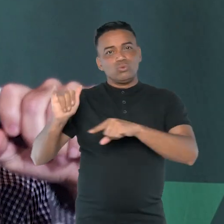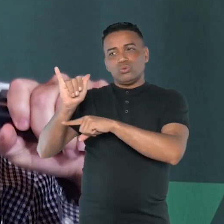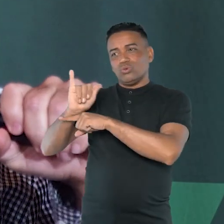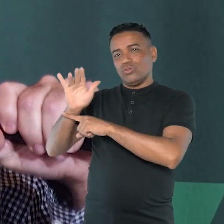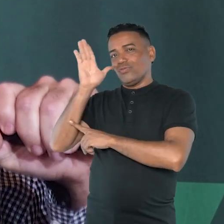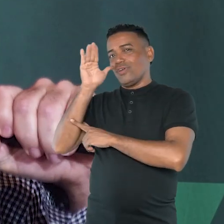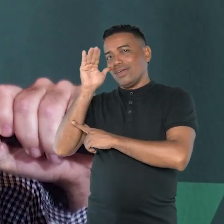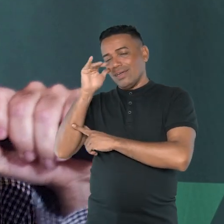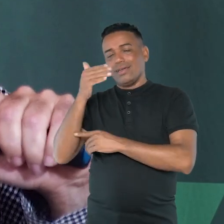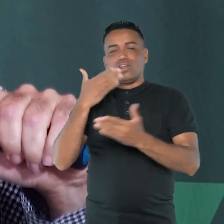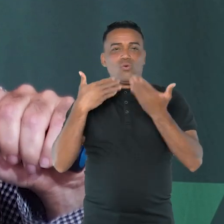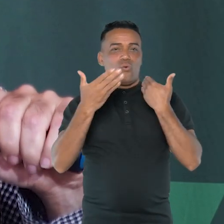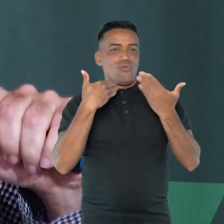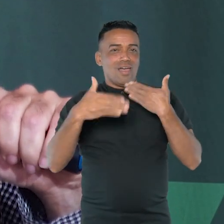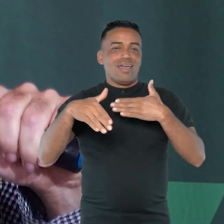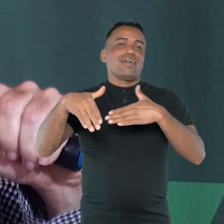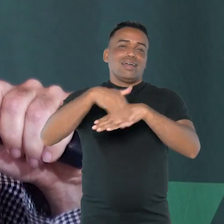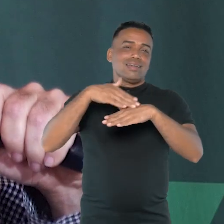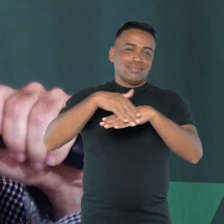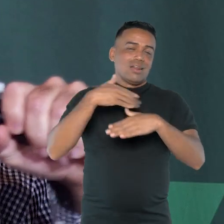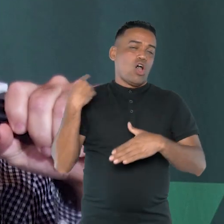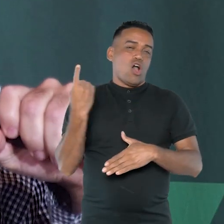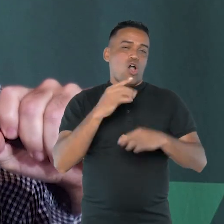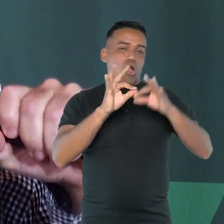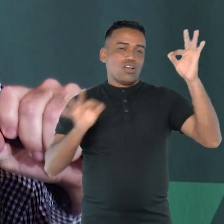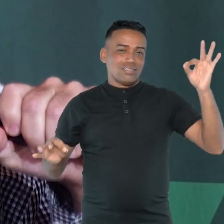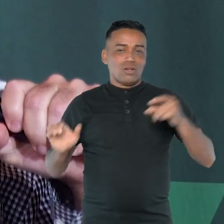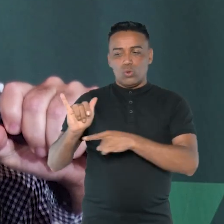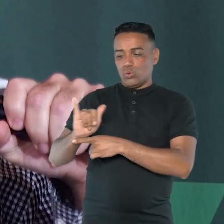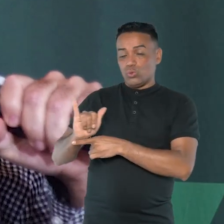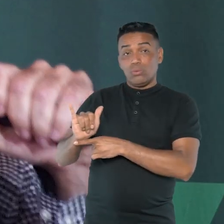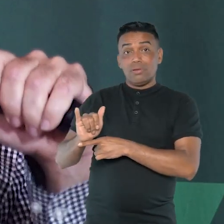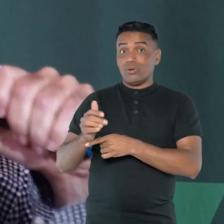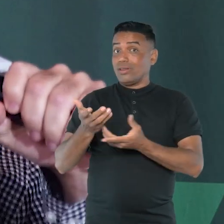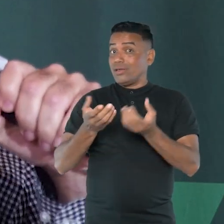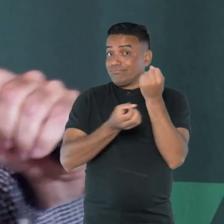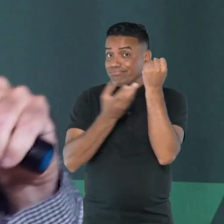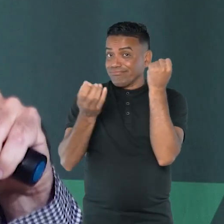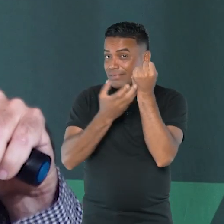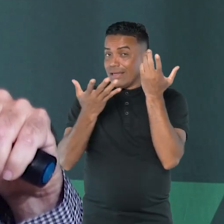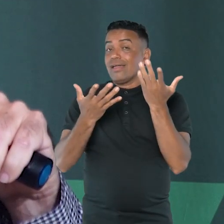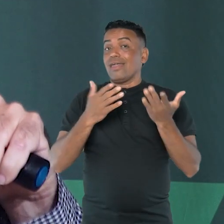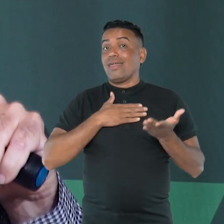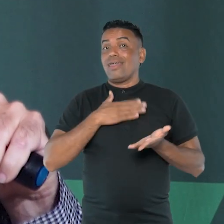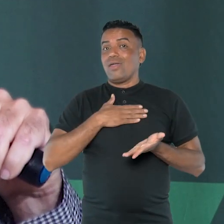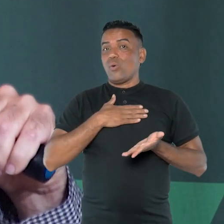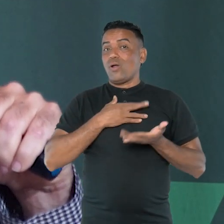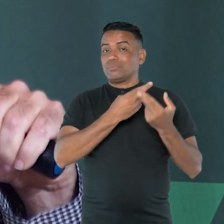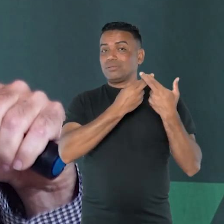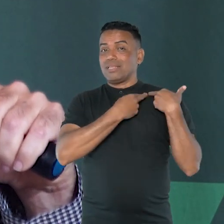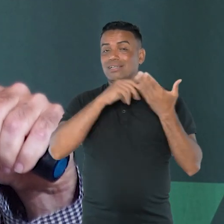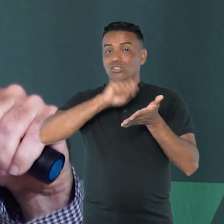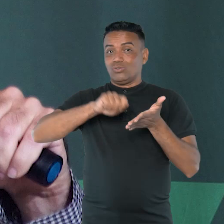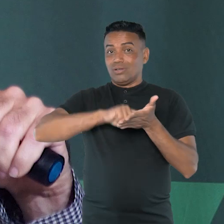acompanhando aqui também essa nossa conversa no YouTube. Mas eu queria fazer uma revelação, que, na verdade, hoje eu estou aqui no papel